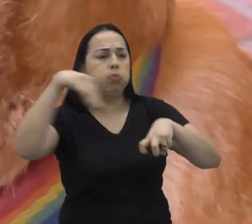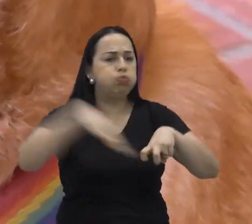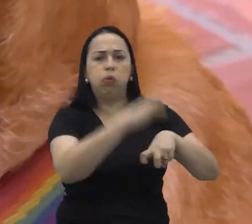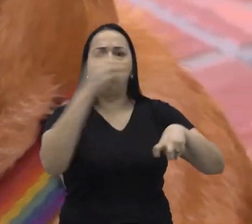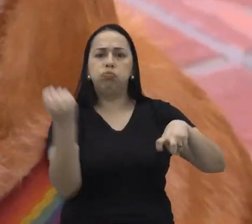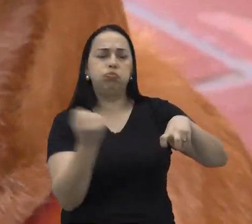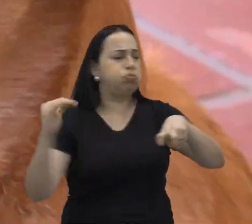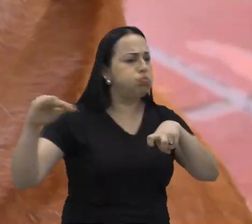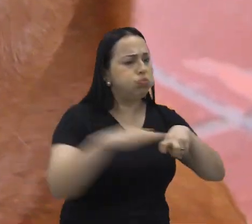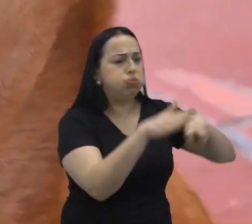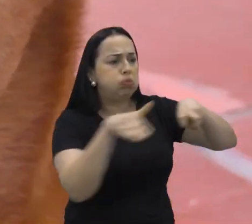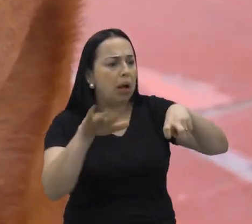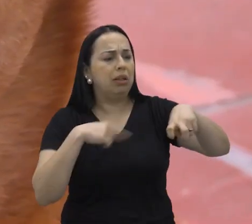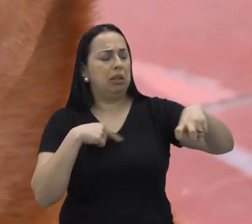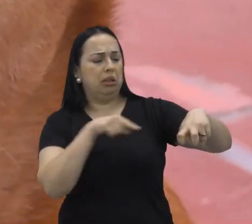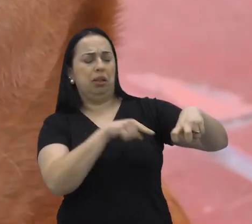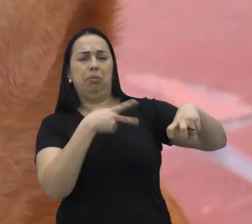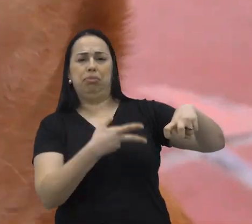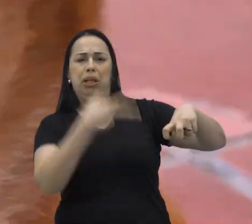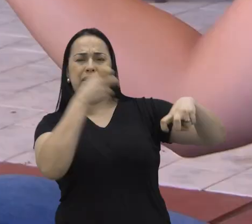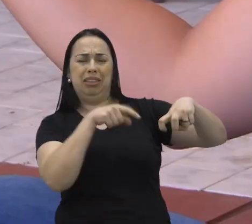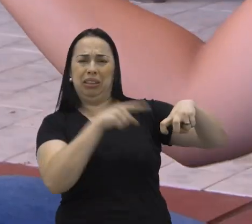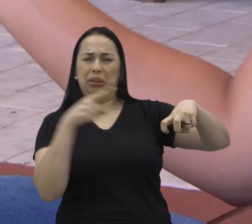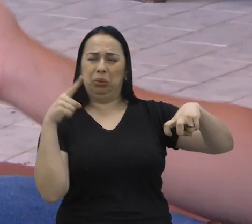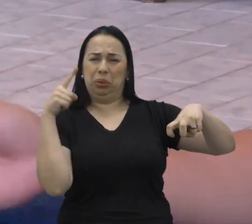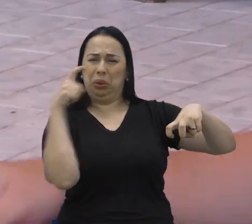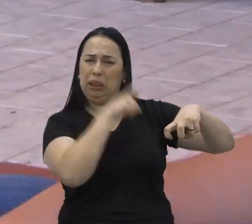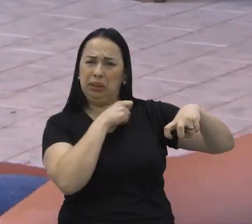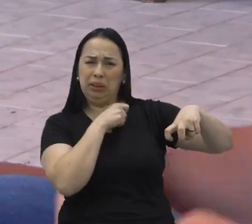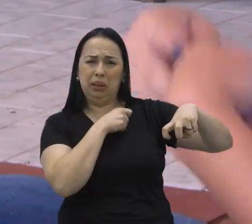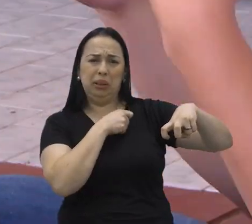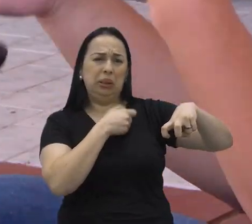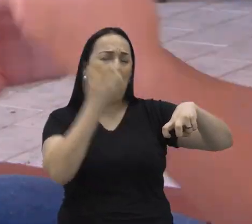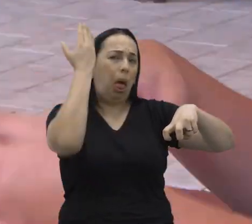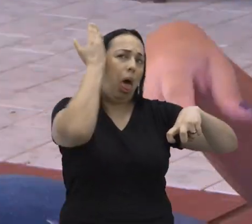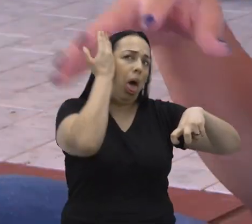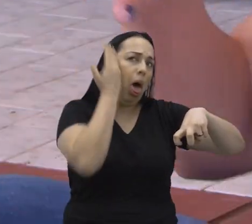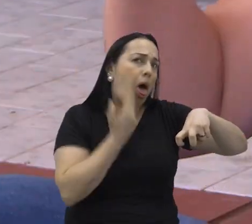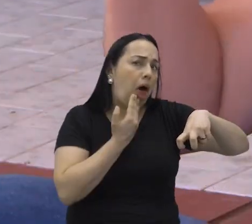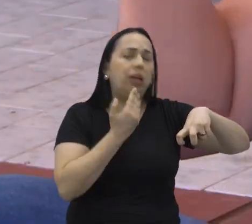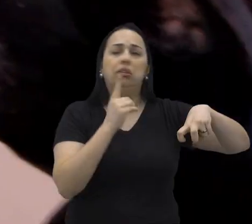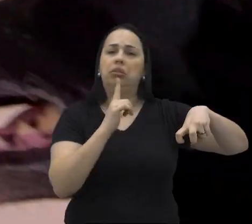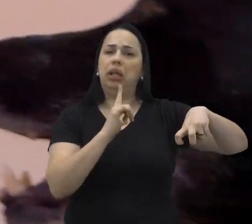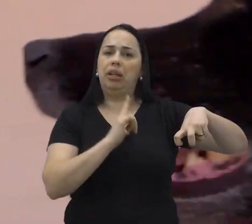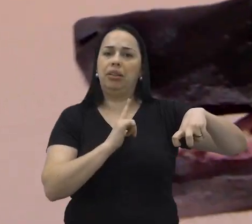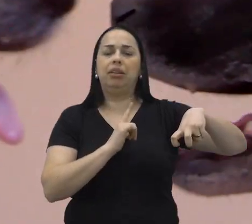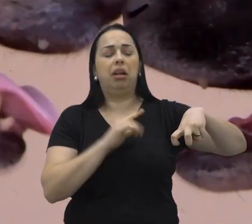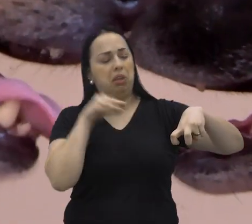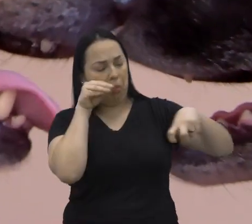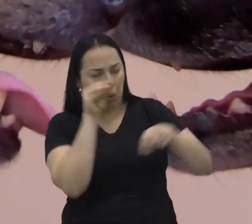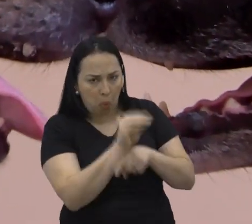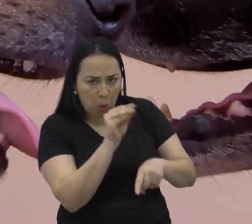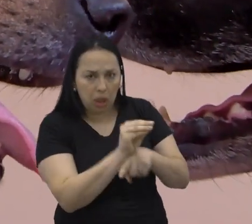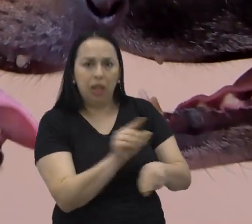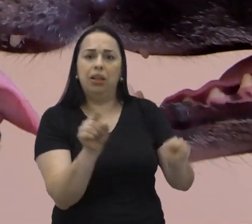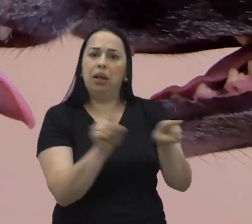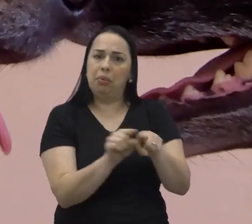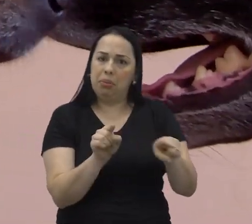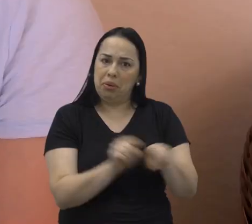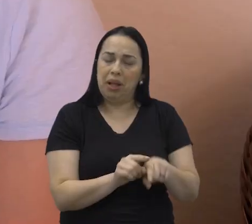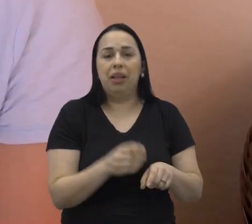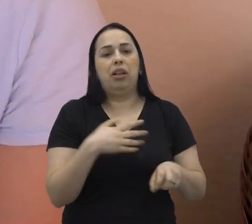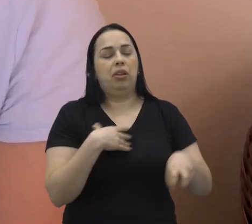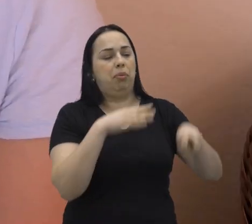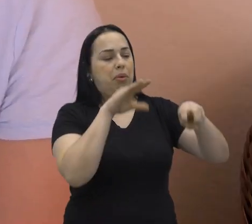mãezinha dela, sem o irmãozinho. E aí a gente viu que ela também estava num estado bem difícil, ela estava com um corte na